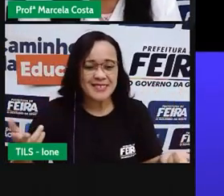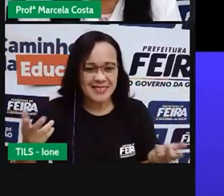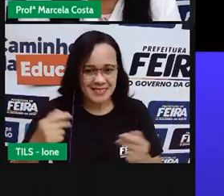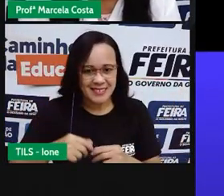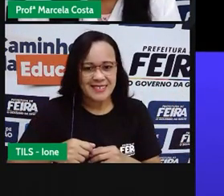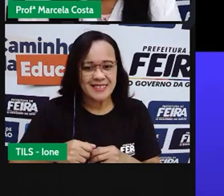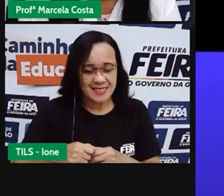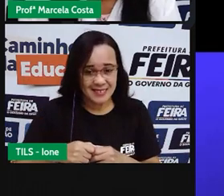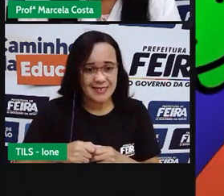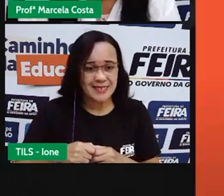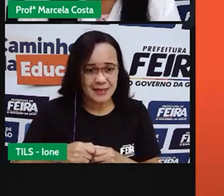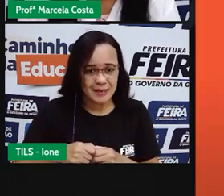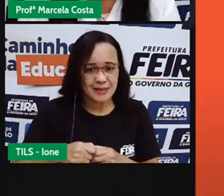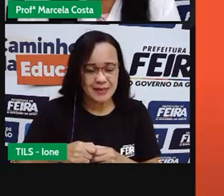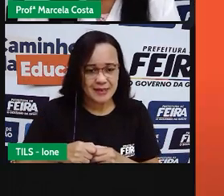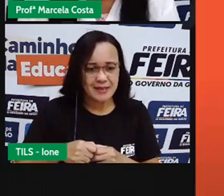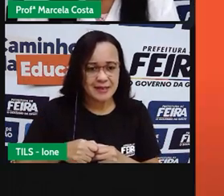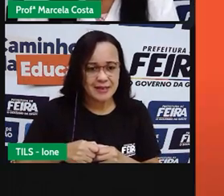livro de Todd Parr.